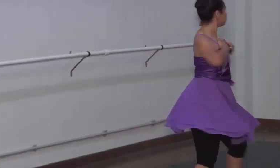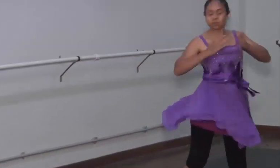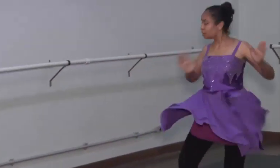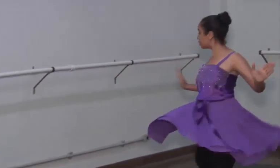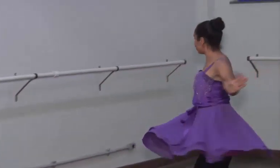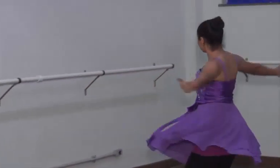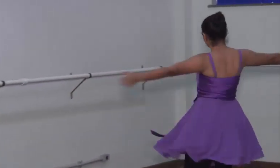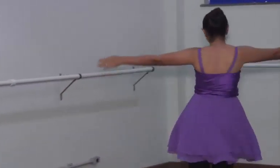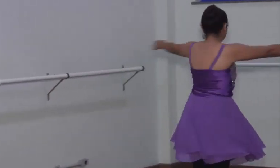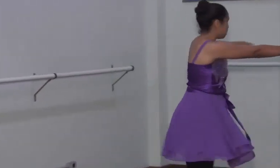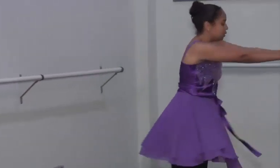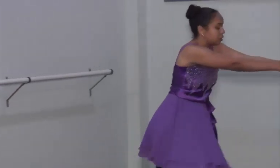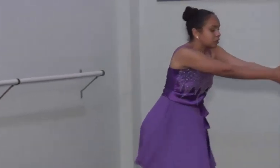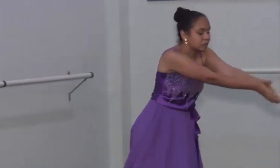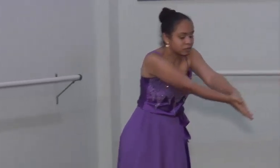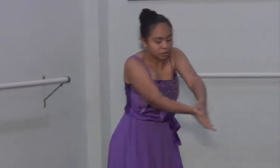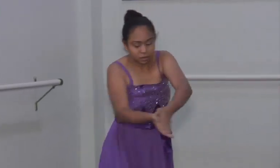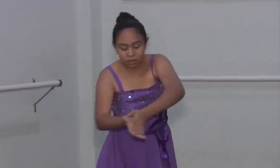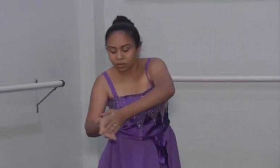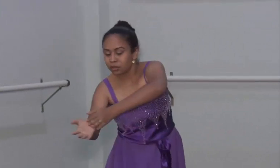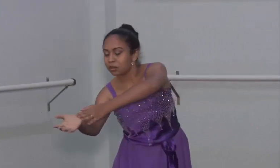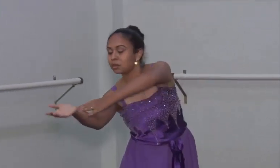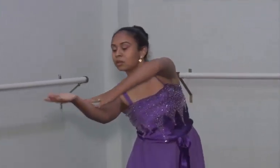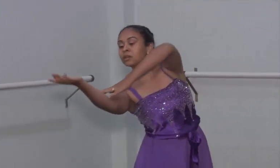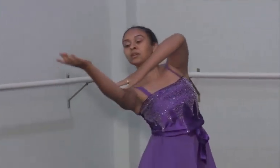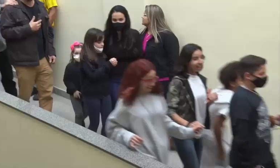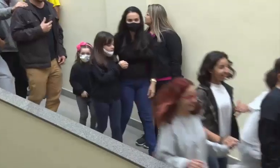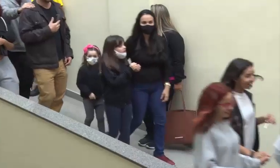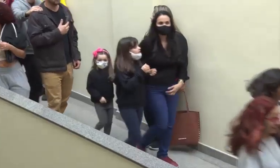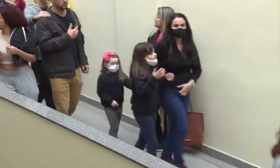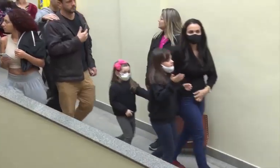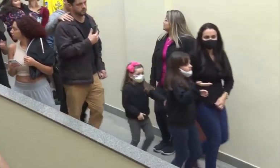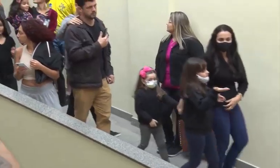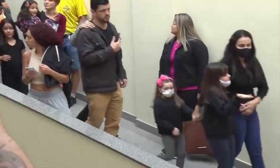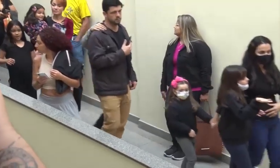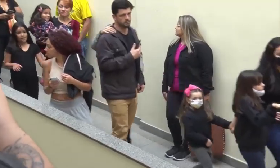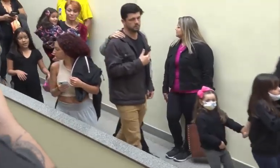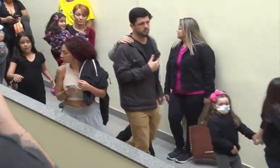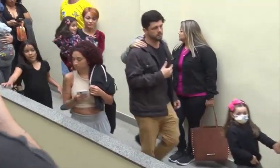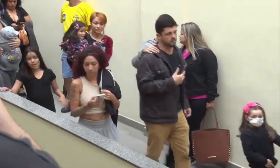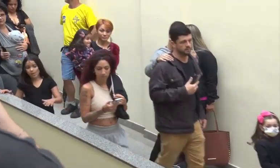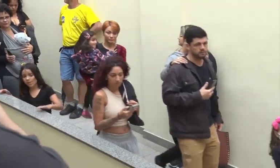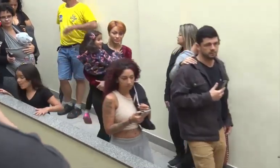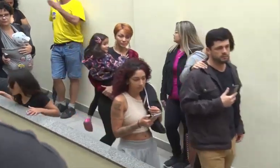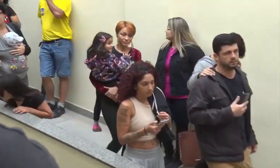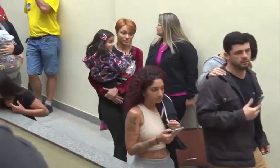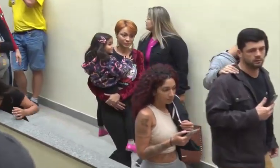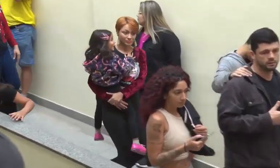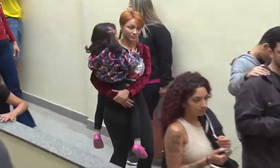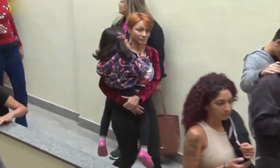onda contou com a apresentação dos alunos dos três cursos da unidade e foi aberto a toda a comunidade